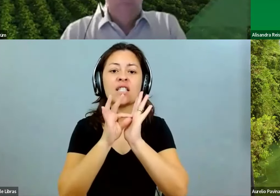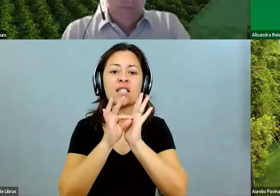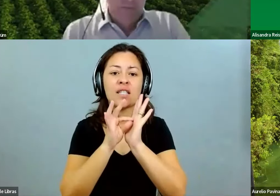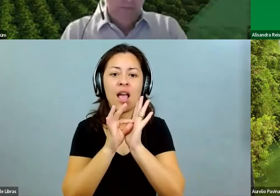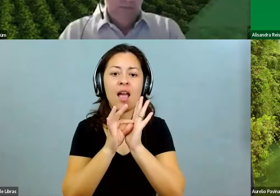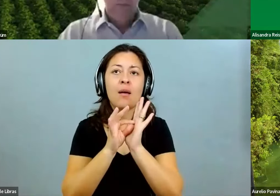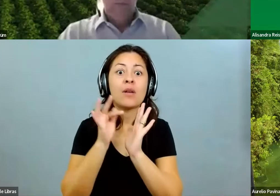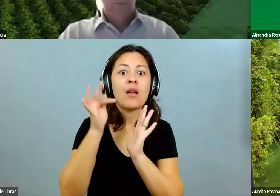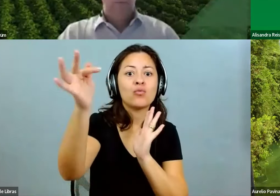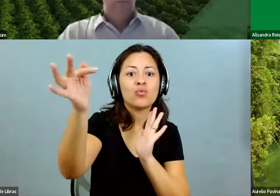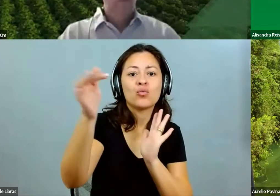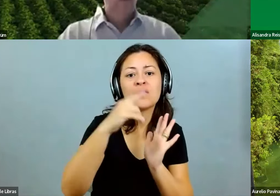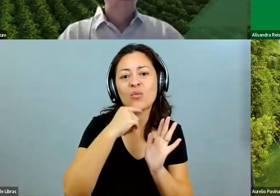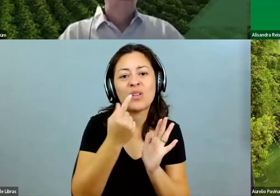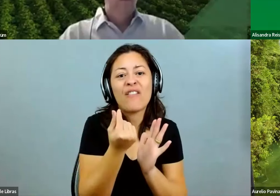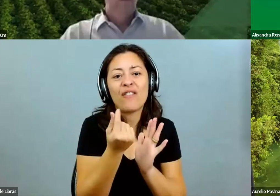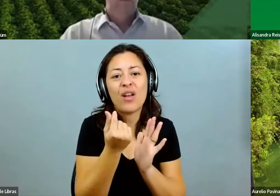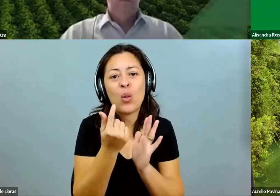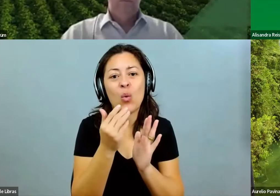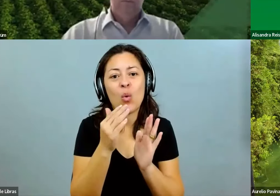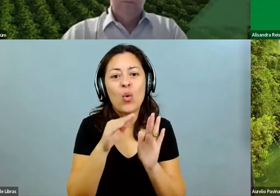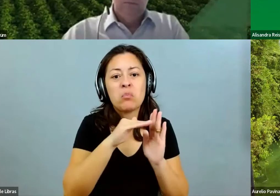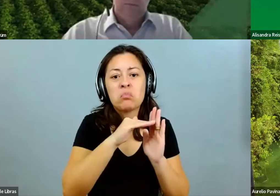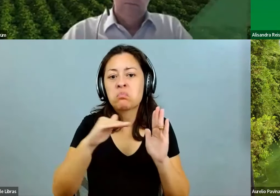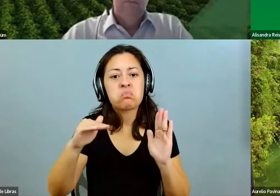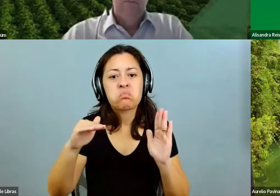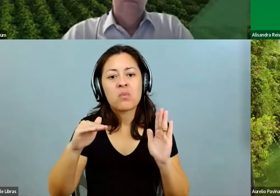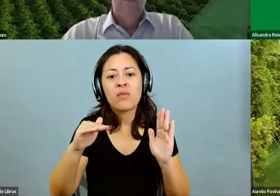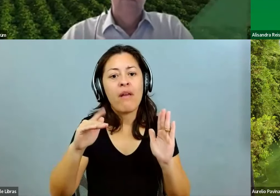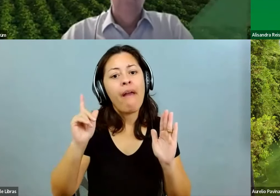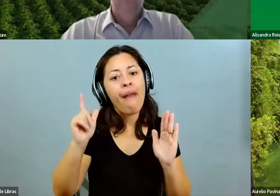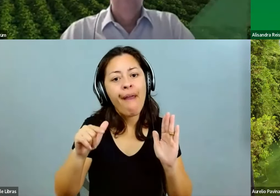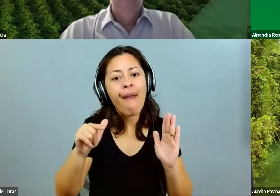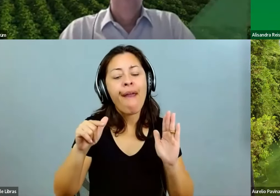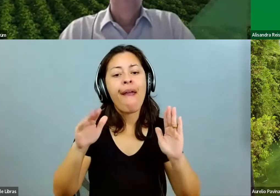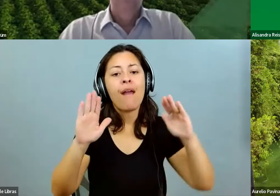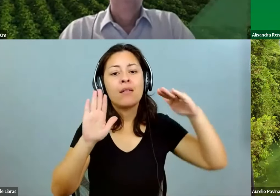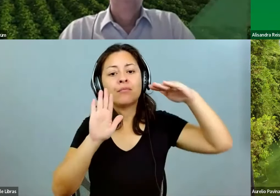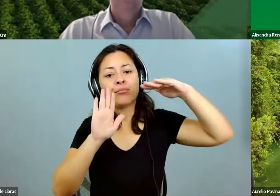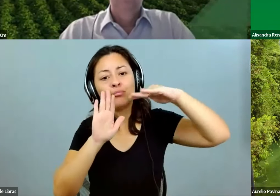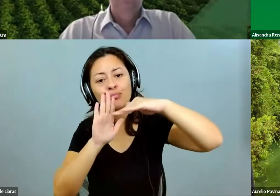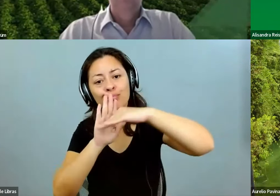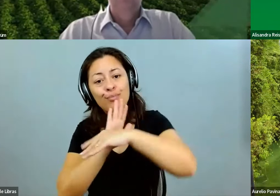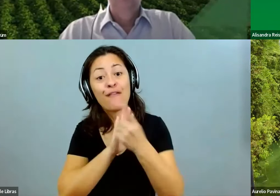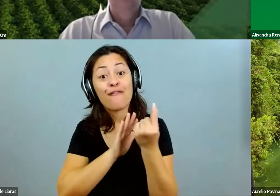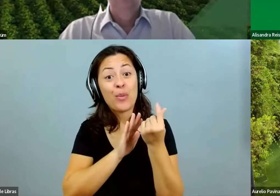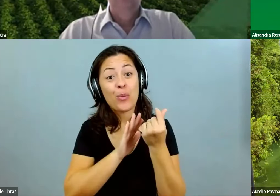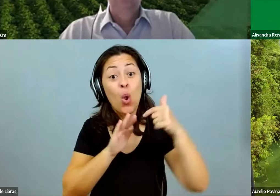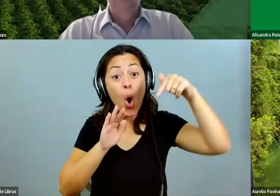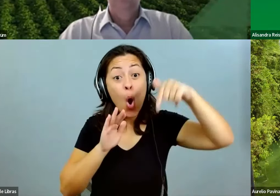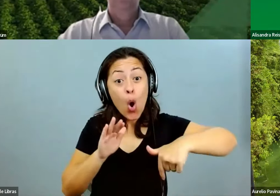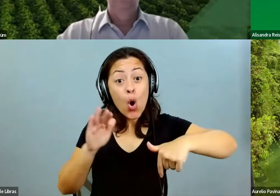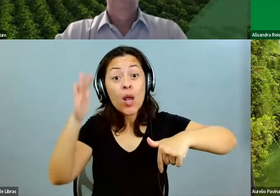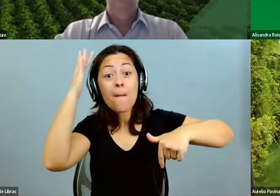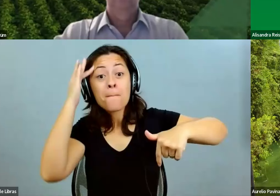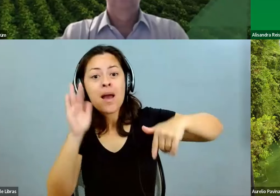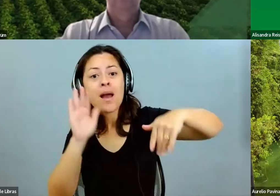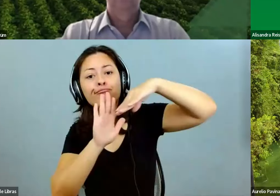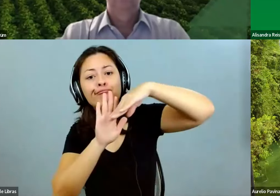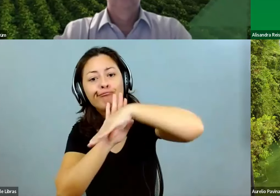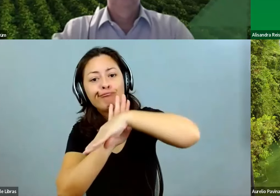um é um é uma é um efeito que tá tendo no mercado atualmente essa dificuldade de fixar mais longo prazo em função desse preço futuro sempre muito